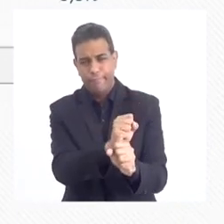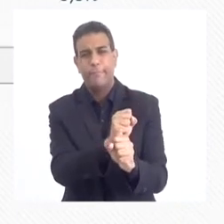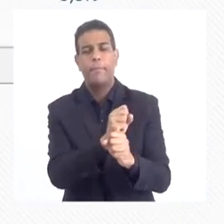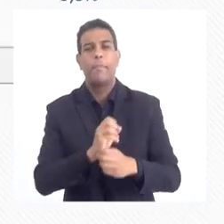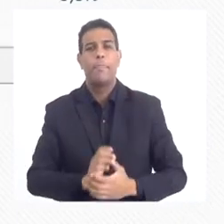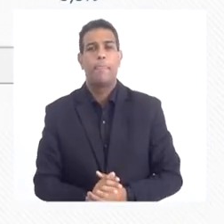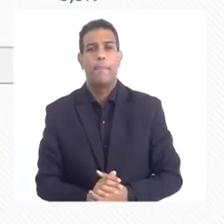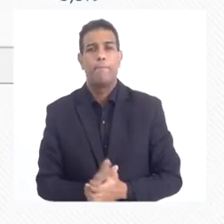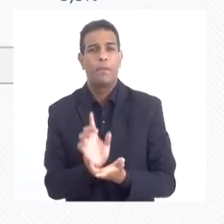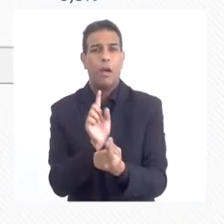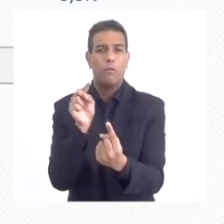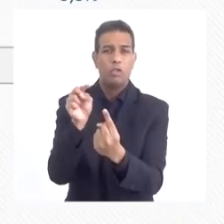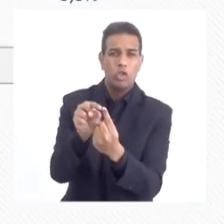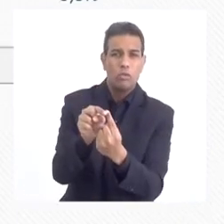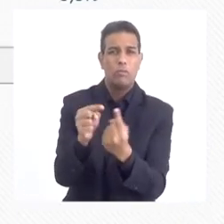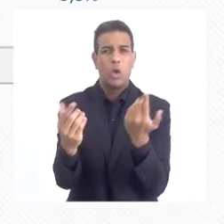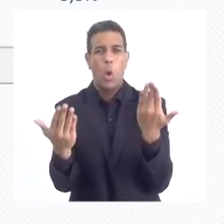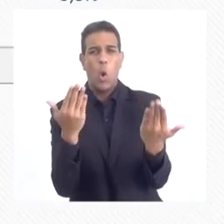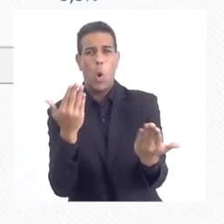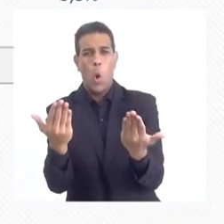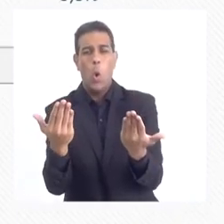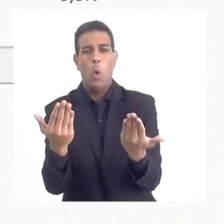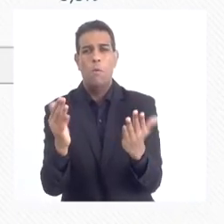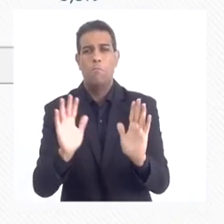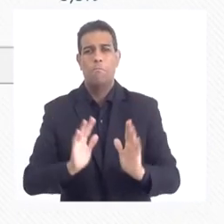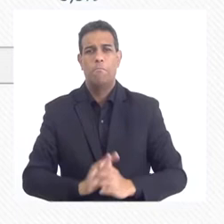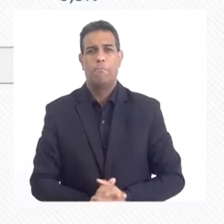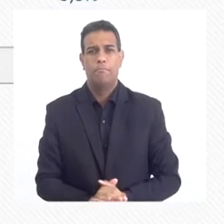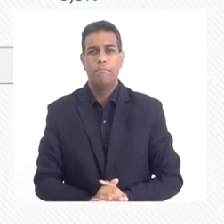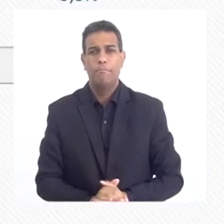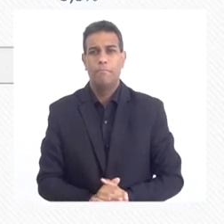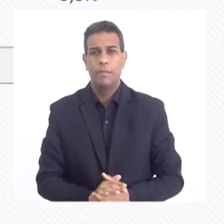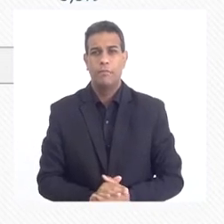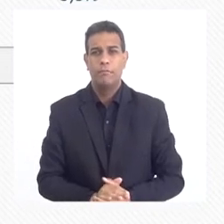o resultado comparativamente... Sim.